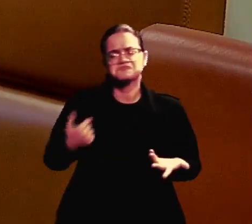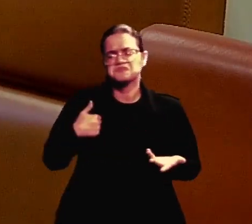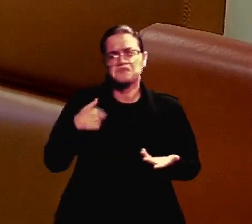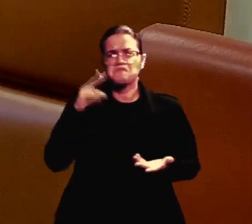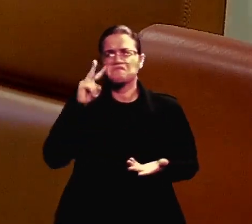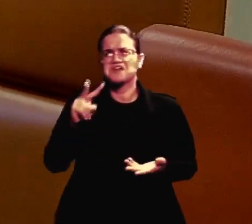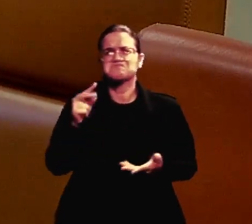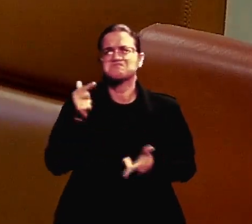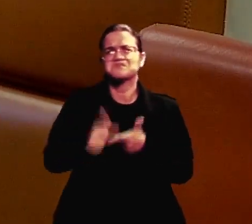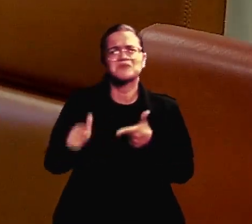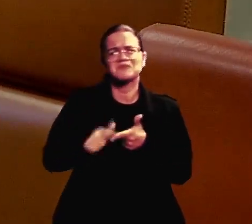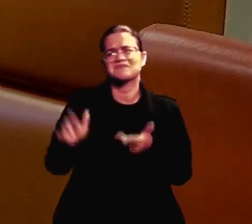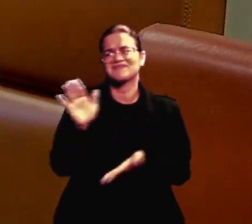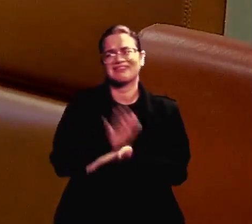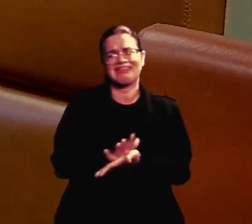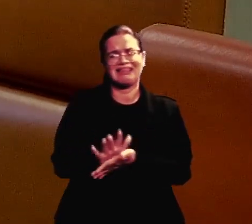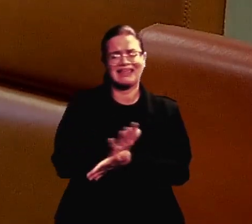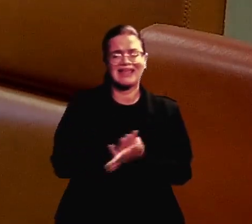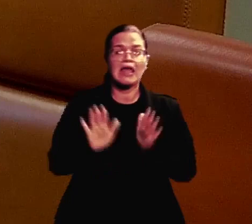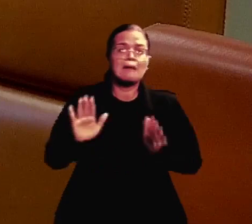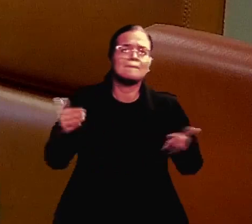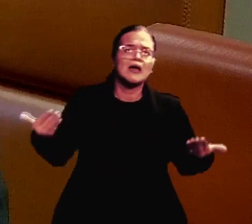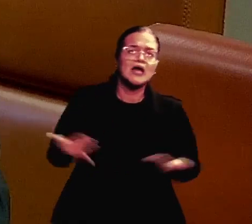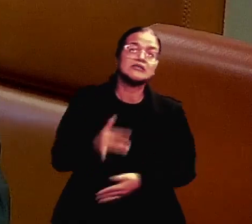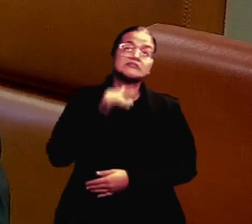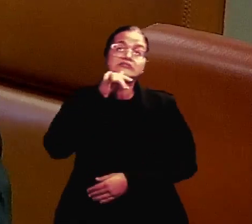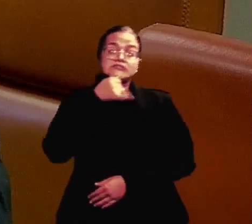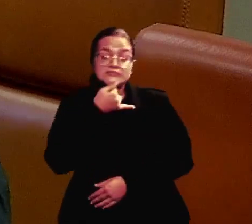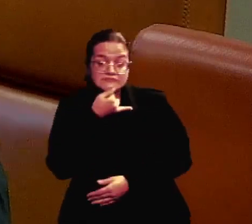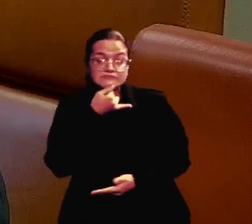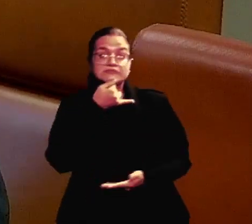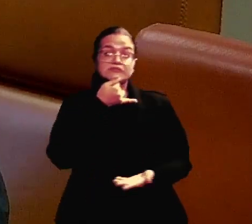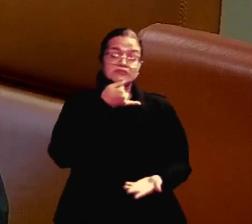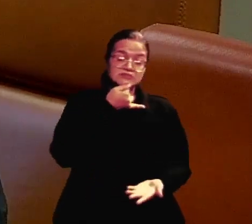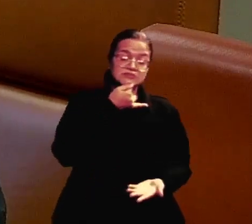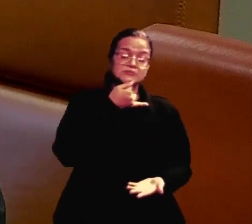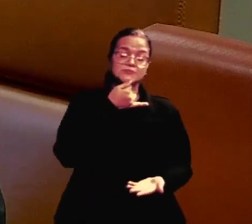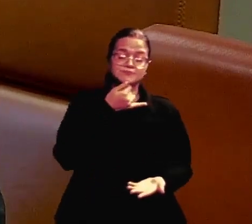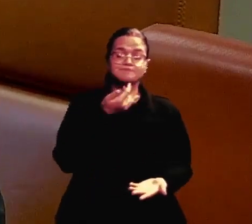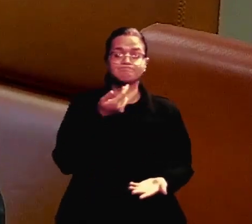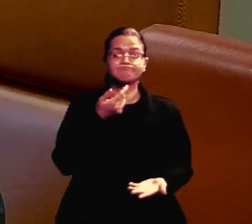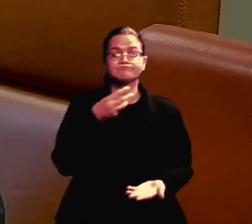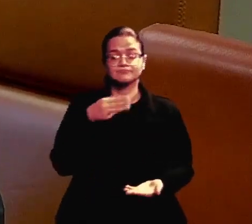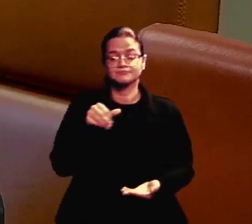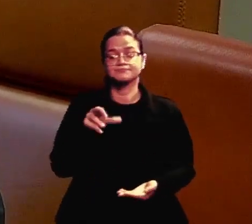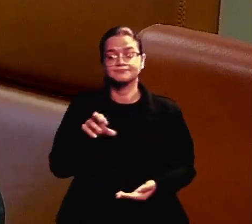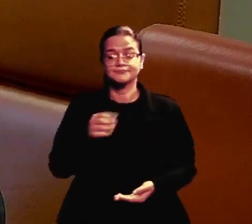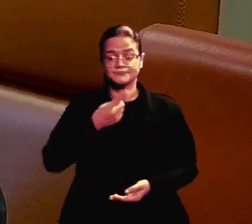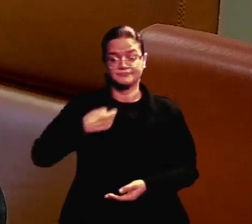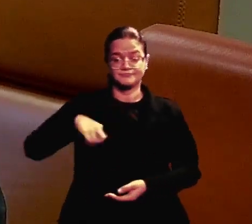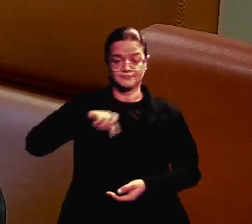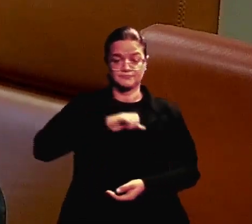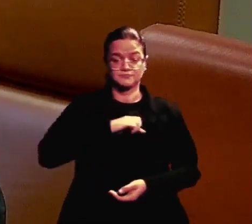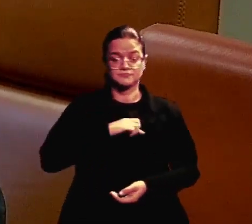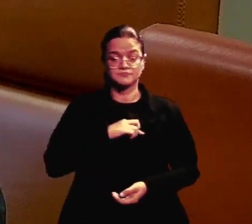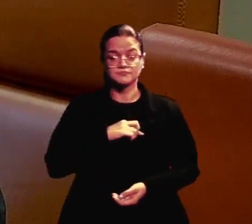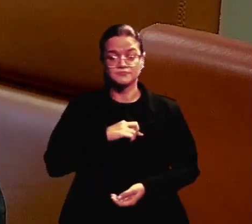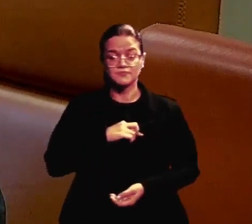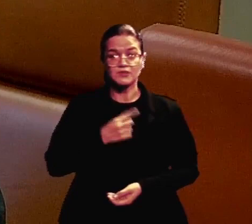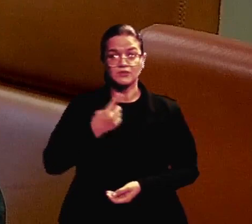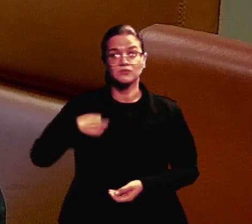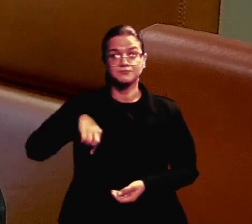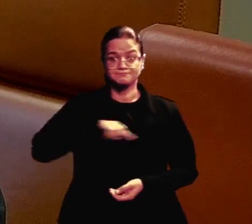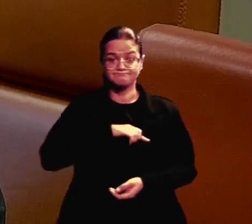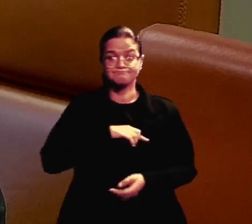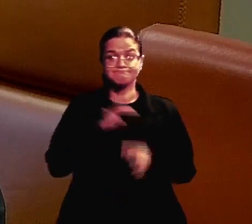não vejo dificuldade nenhuma. Agora, infelizmente, vereador Mauro Rubens,